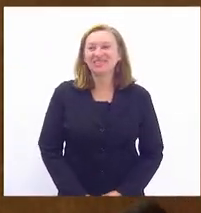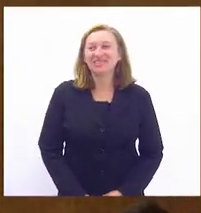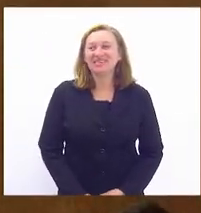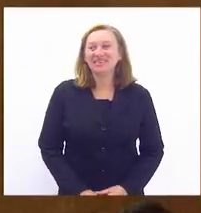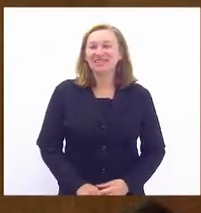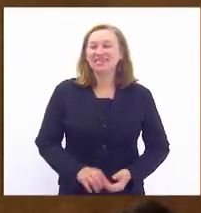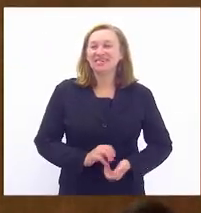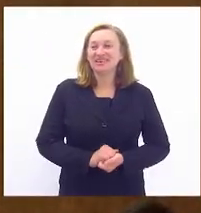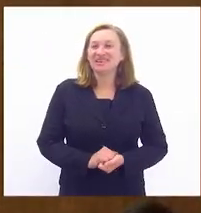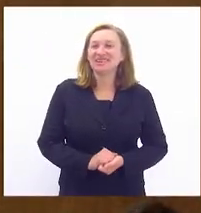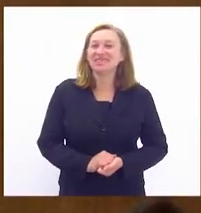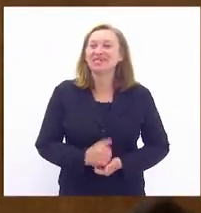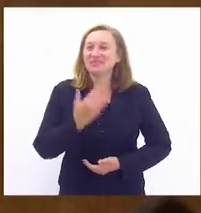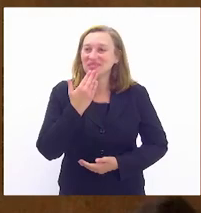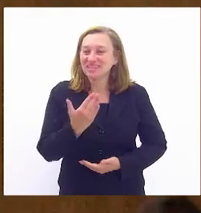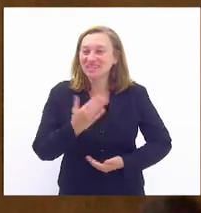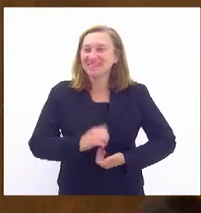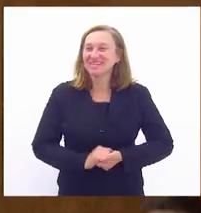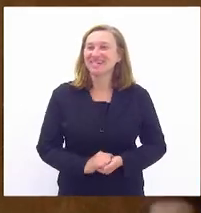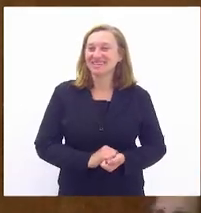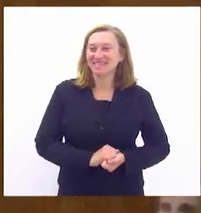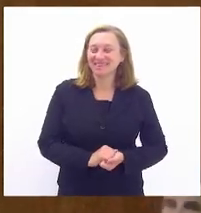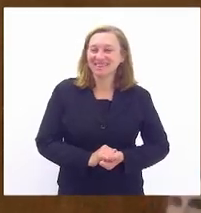ouvindo? Eu vou pedir a gentileza.